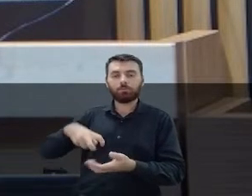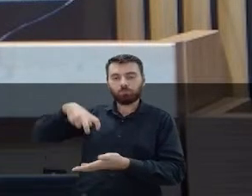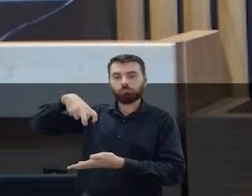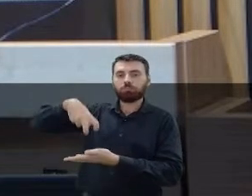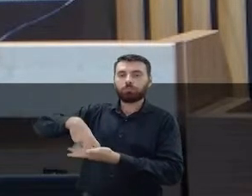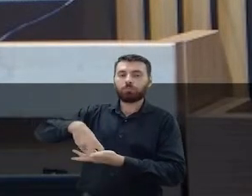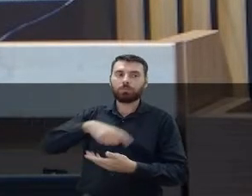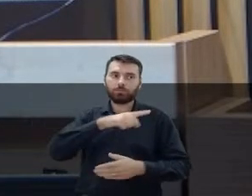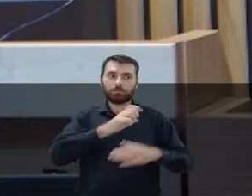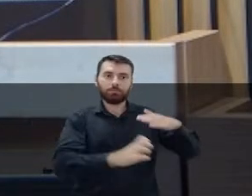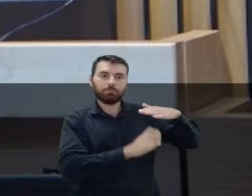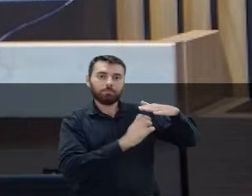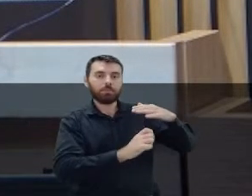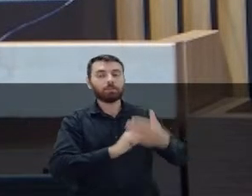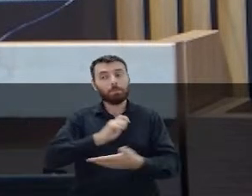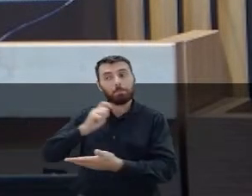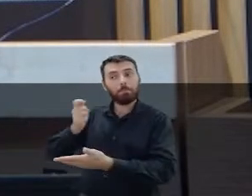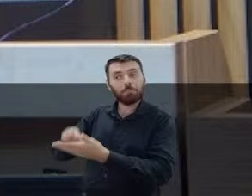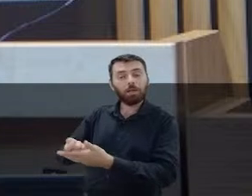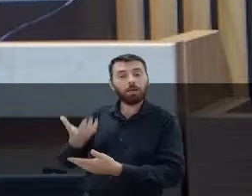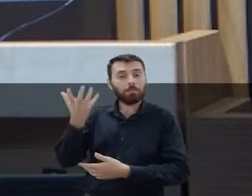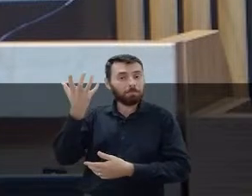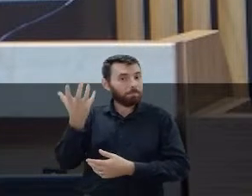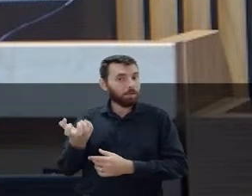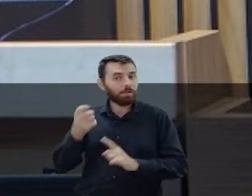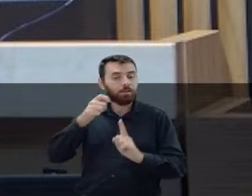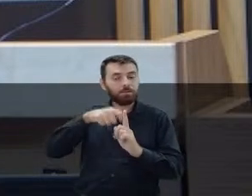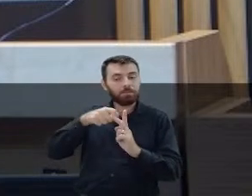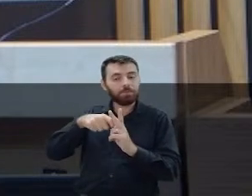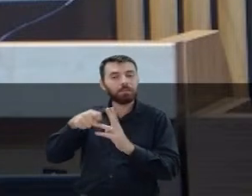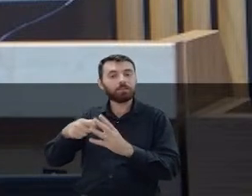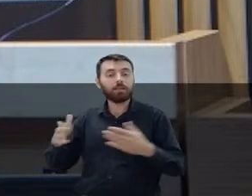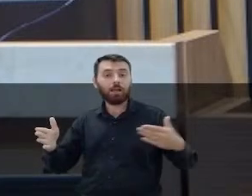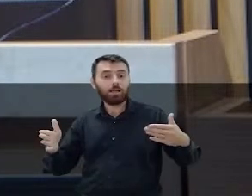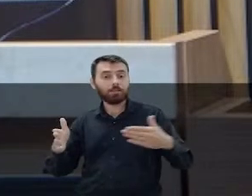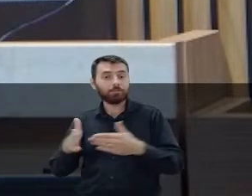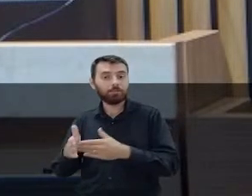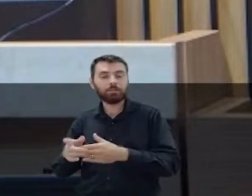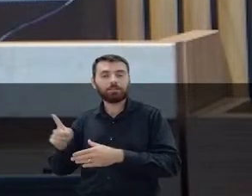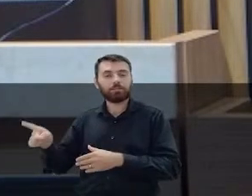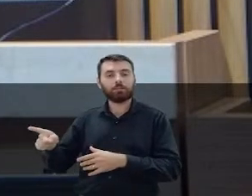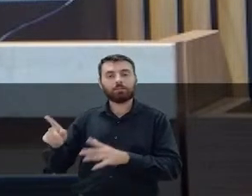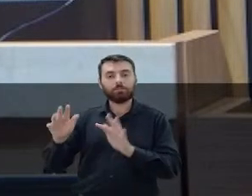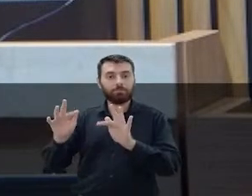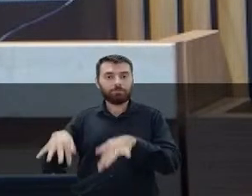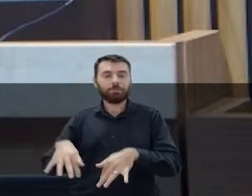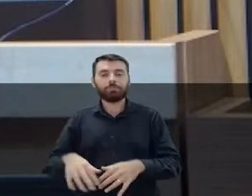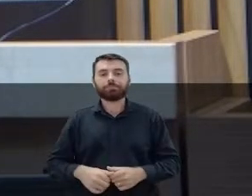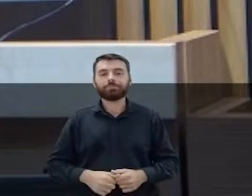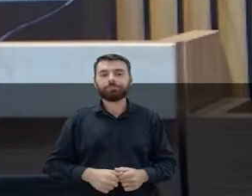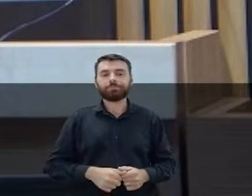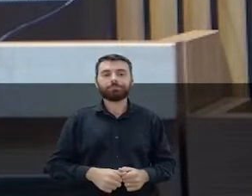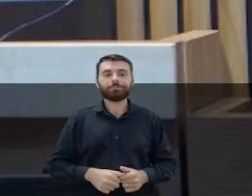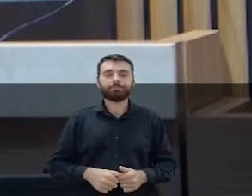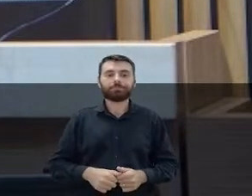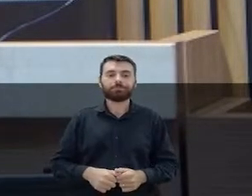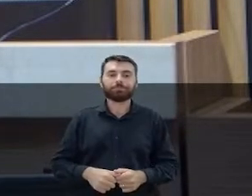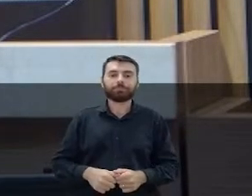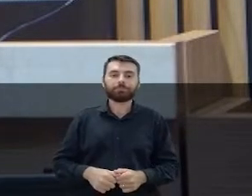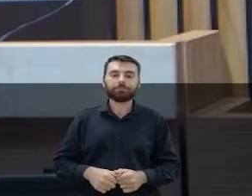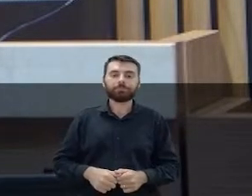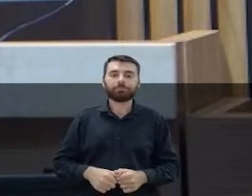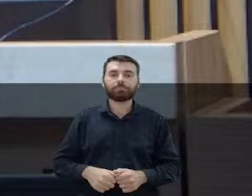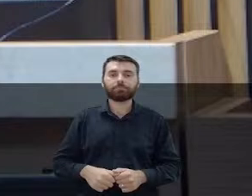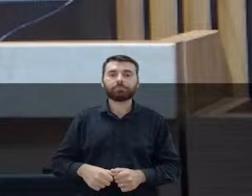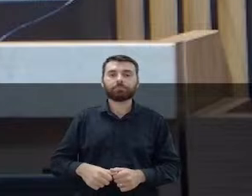da pensão mensal até a convalescência. Eu fixo aqui os parâmetros para